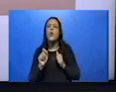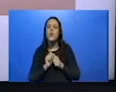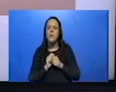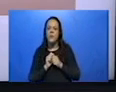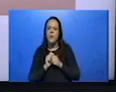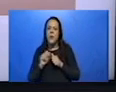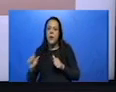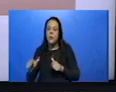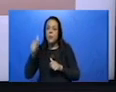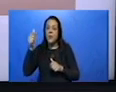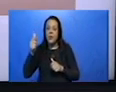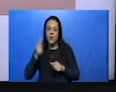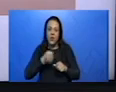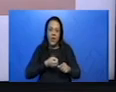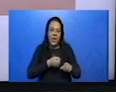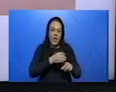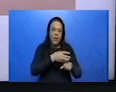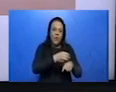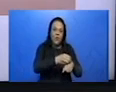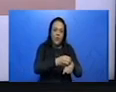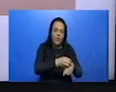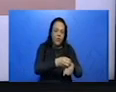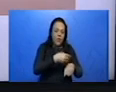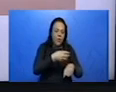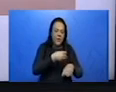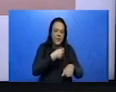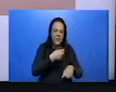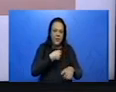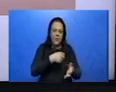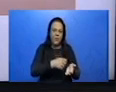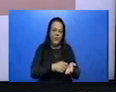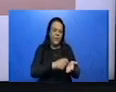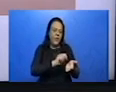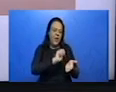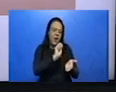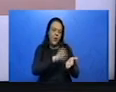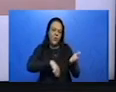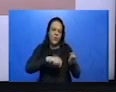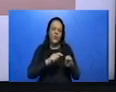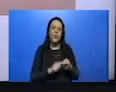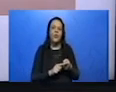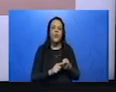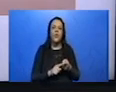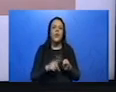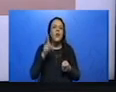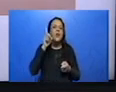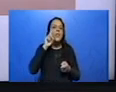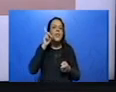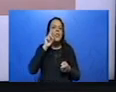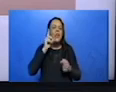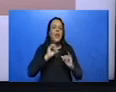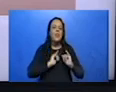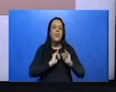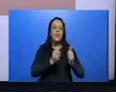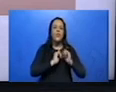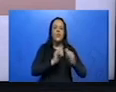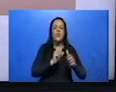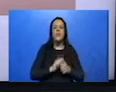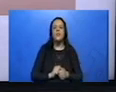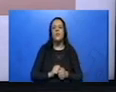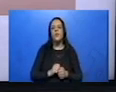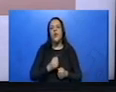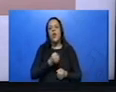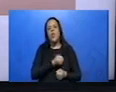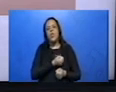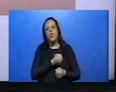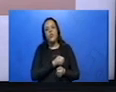Então, título, autor, editora, data de publicação, número de páginas. Vocês podem escrever isso quando vocês forem fazer